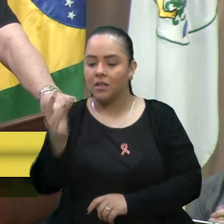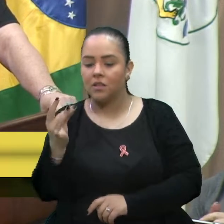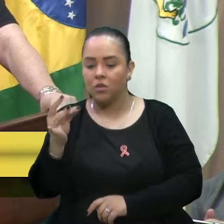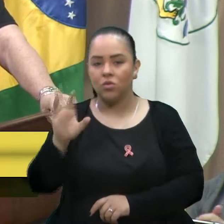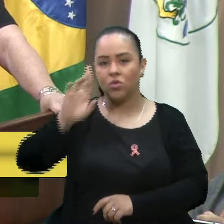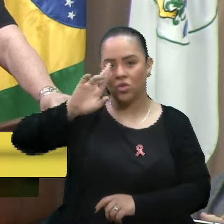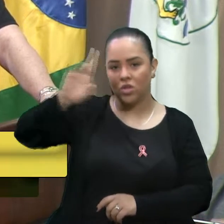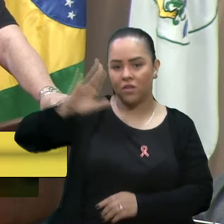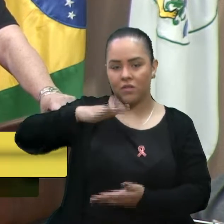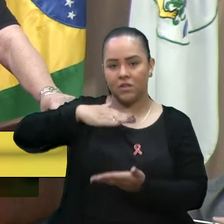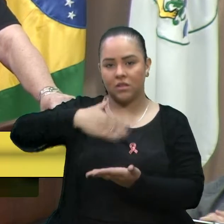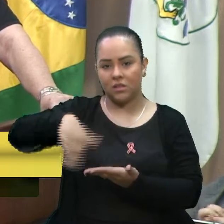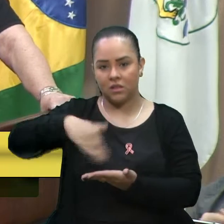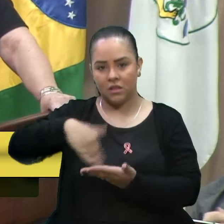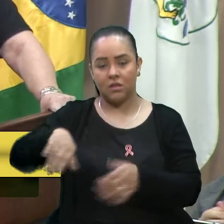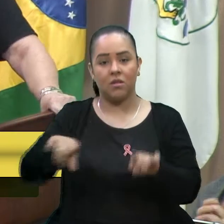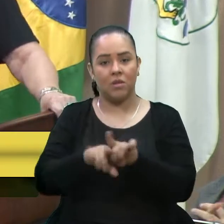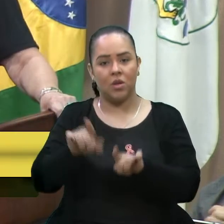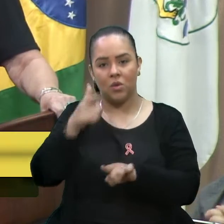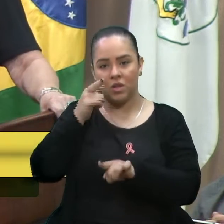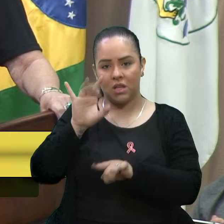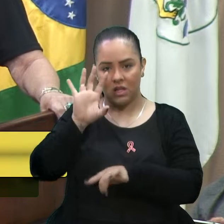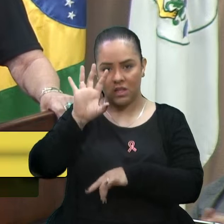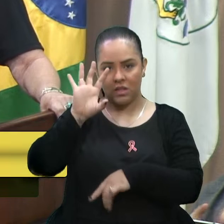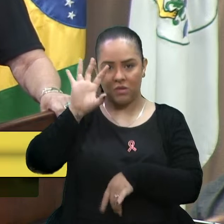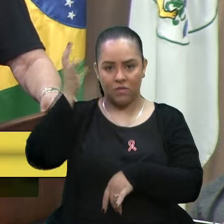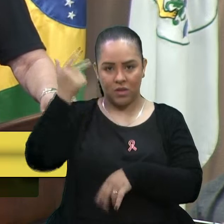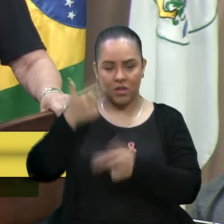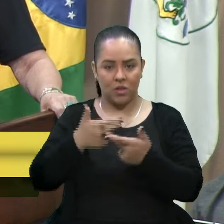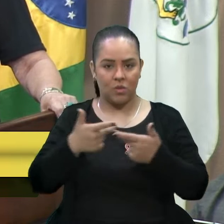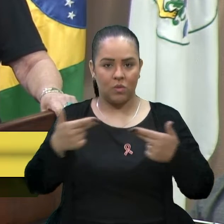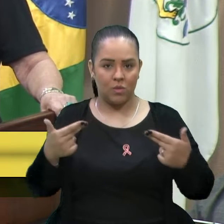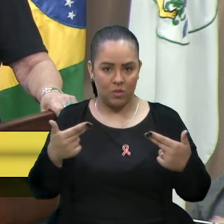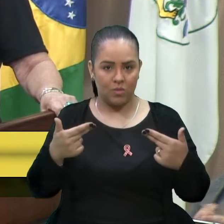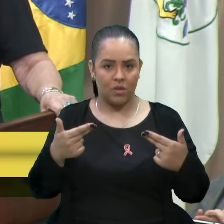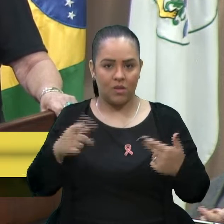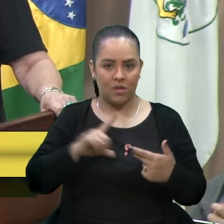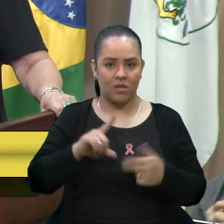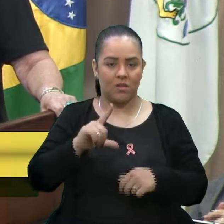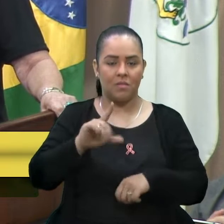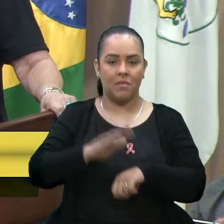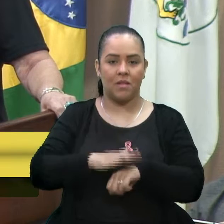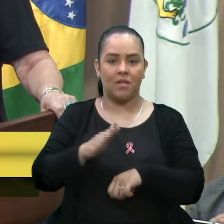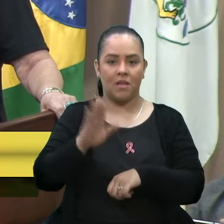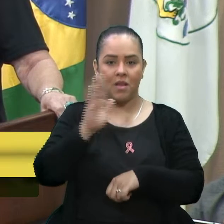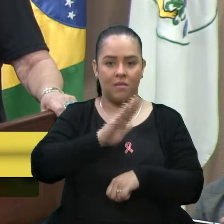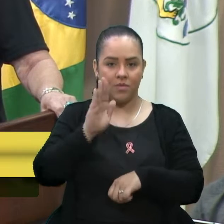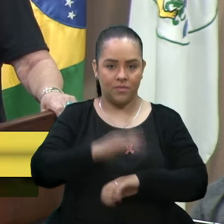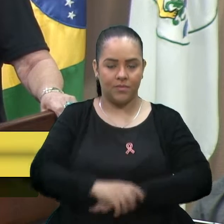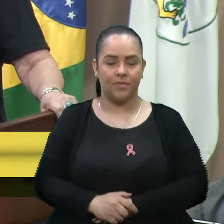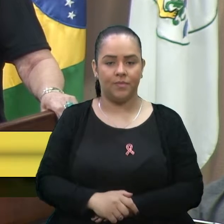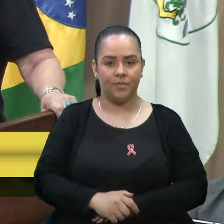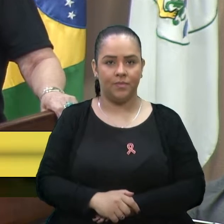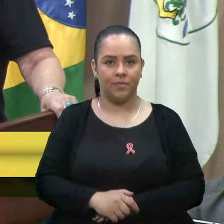nosso secretário, para resolver as coisas, para ter mais agilidade.